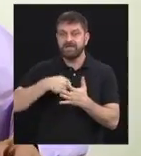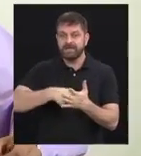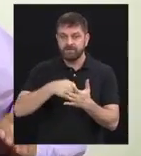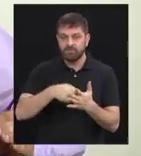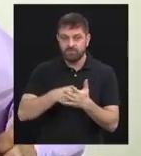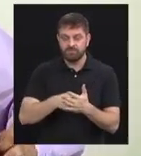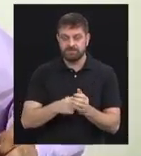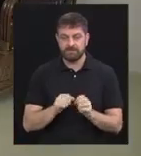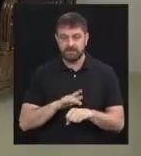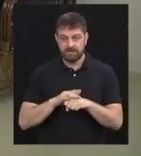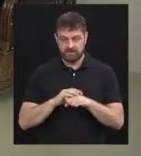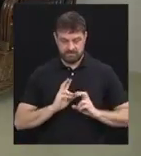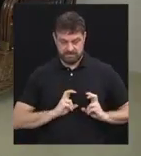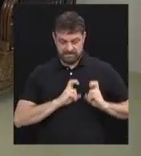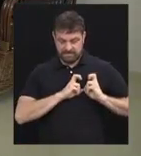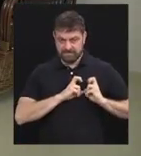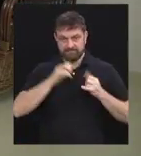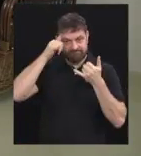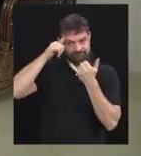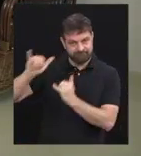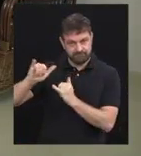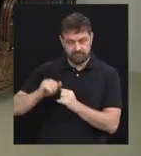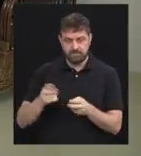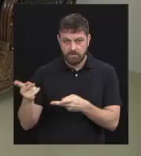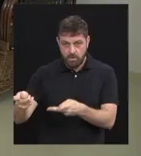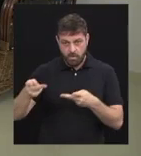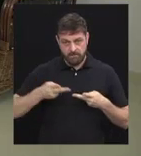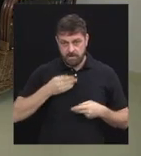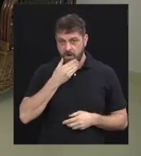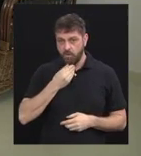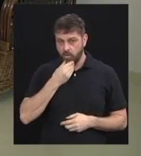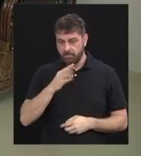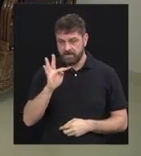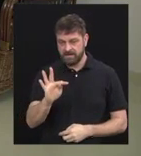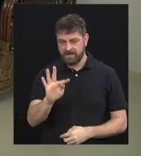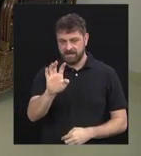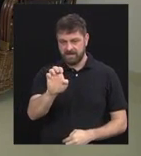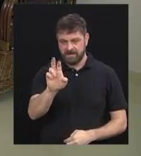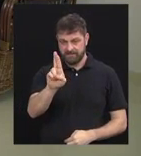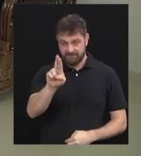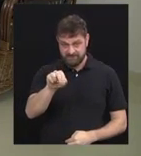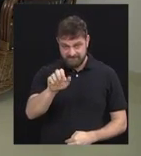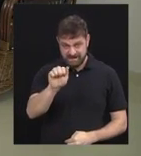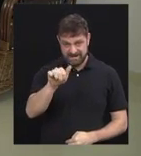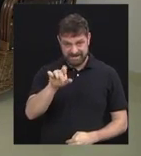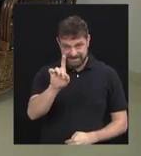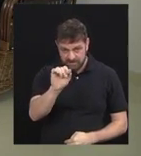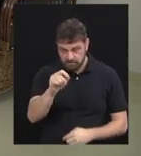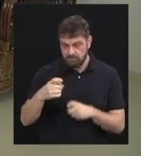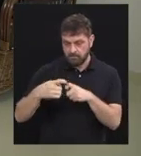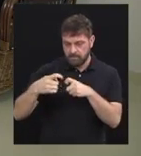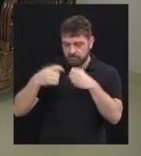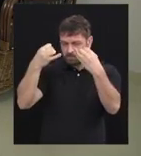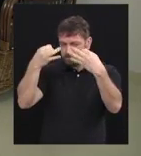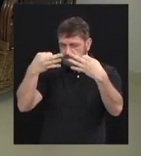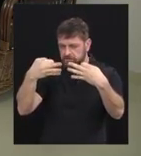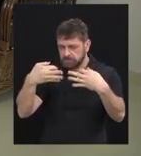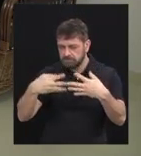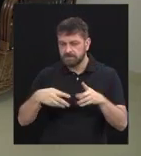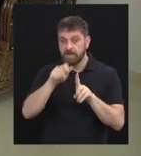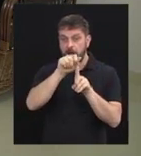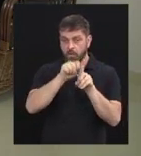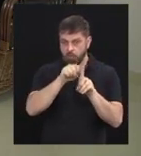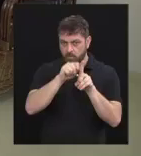contra o câncer de mama. E para isso nós convidamos o Dr. Fernando Medina, que vai explicar tudo pra gente sobre